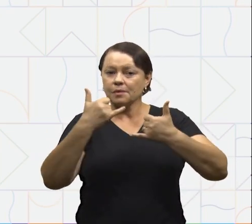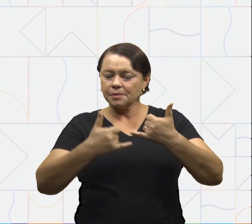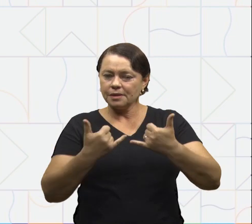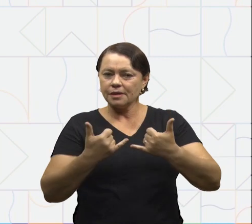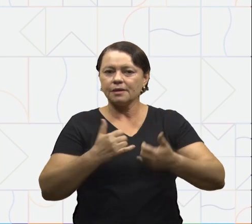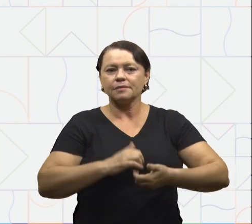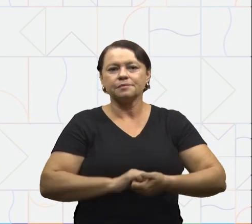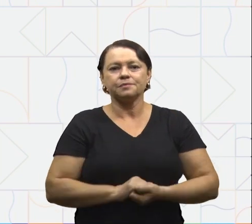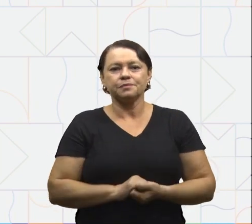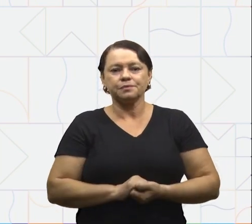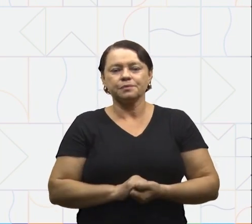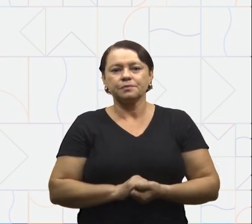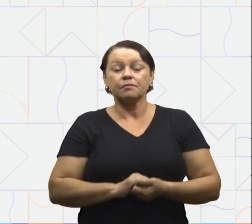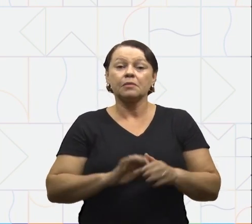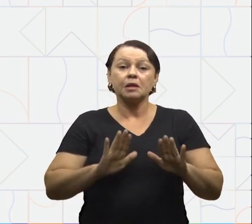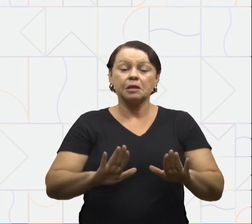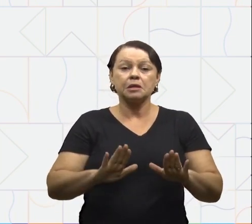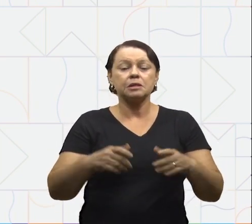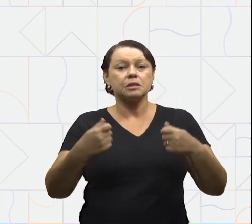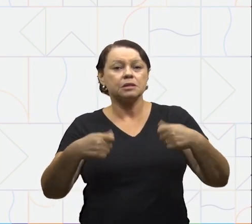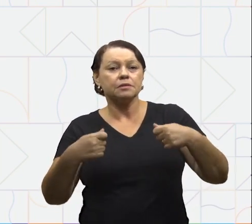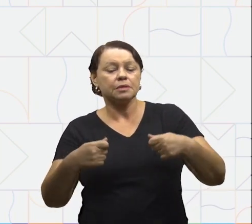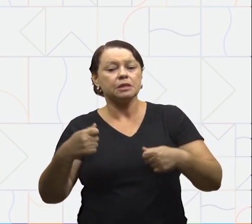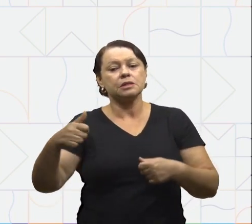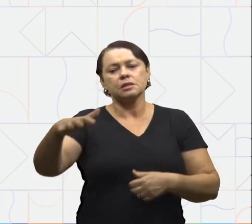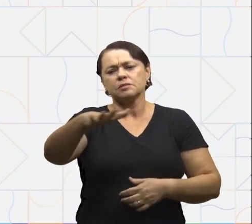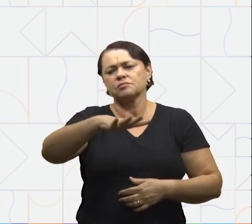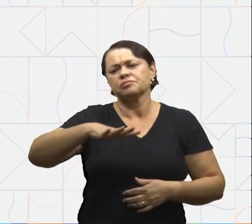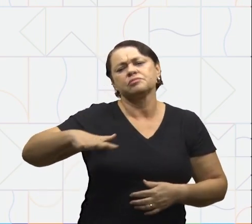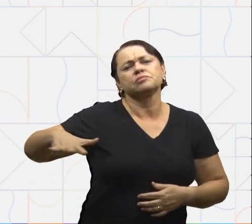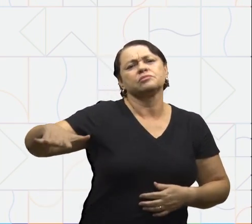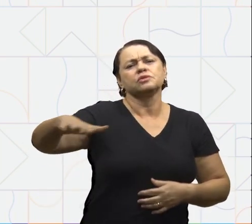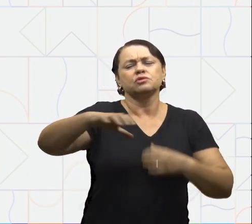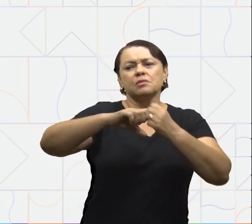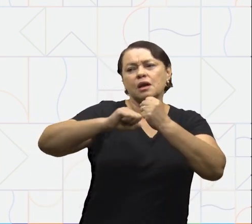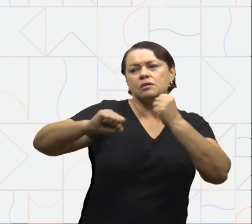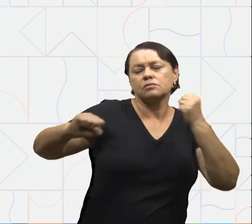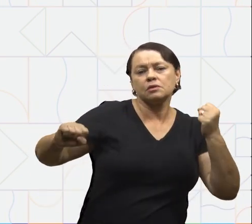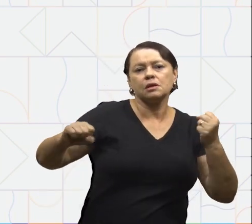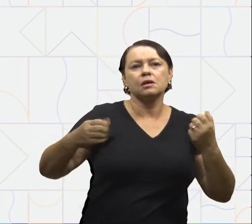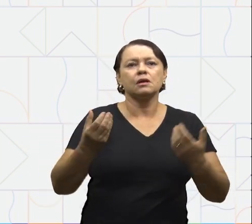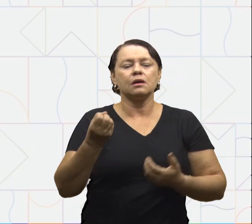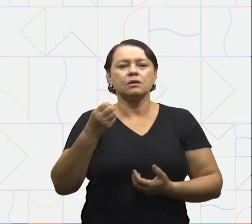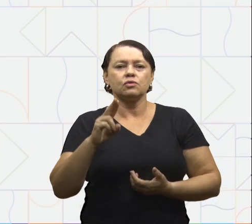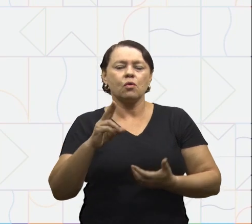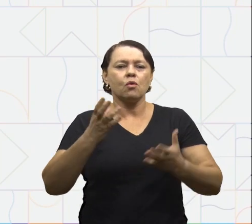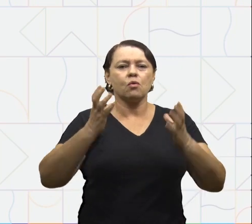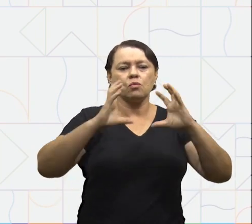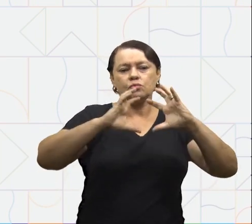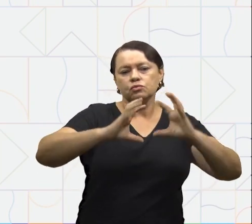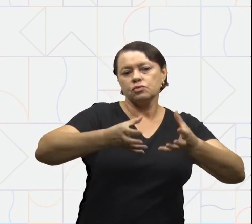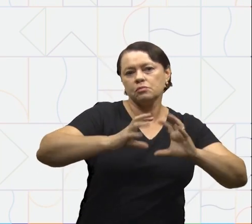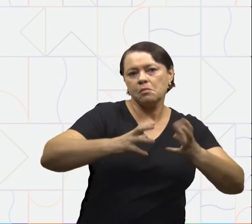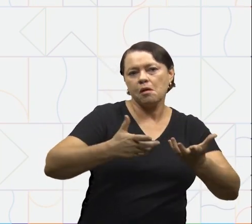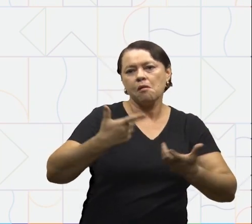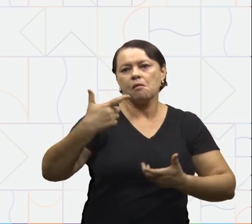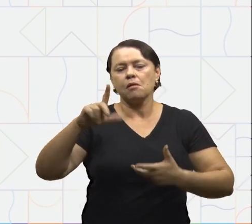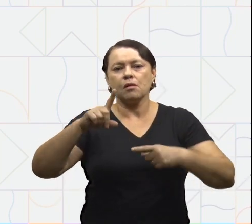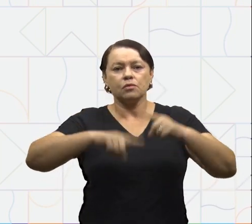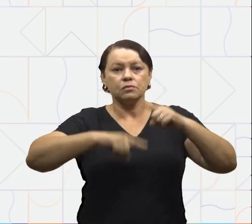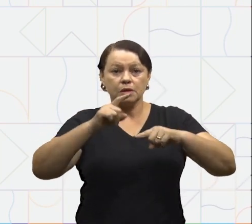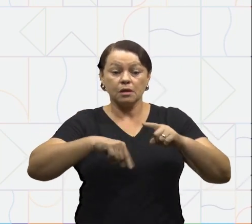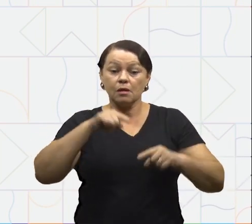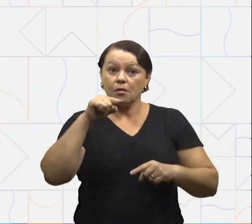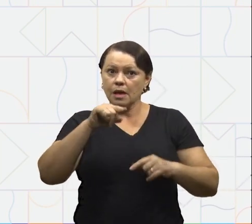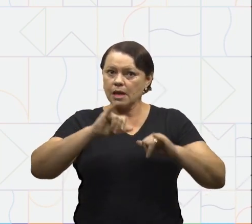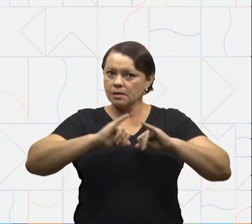iniciar a partida do jogo. Se precisa de muito espaço, se precisa de bola ou de algum outro objeto, Essas informações